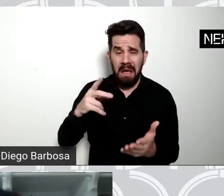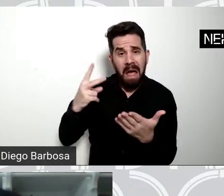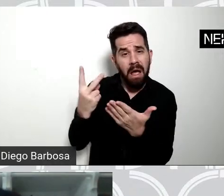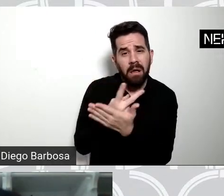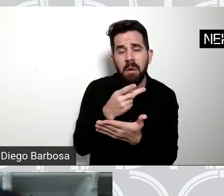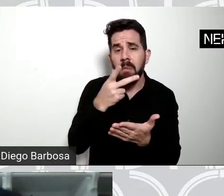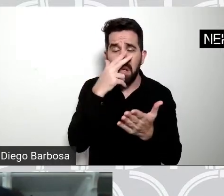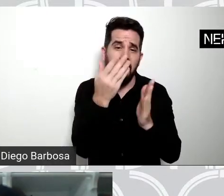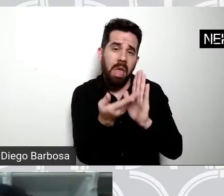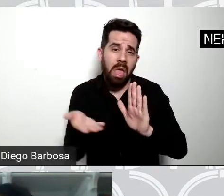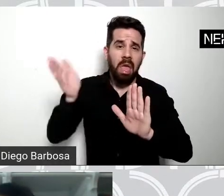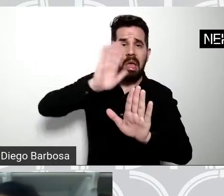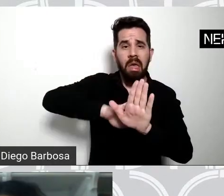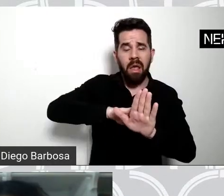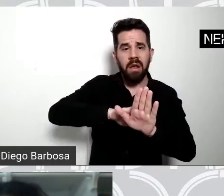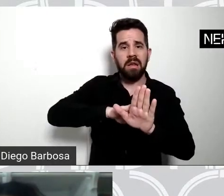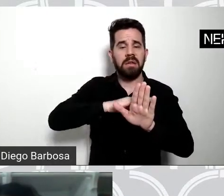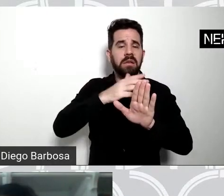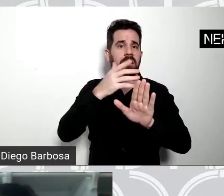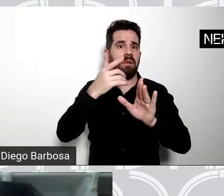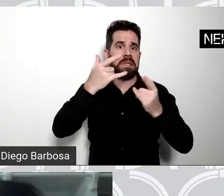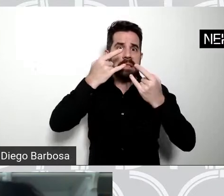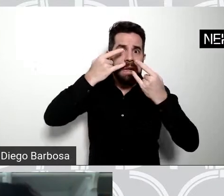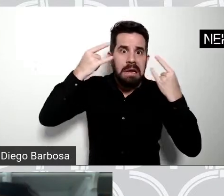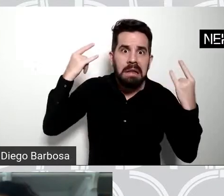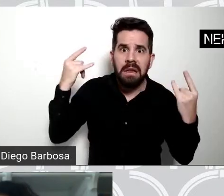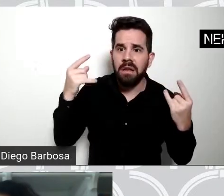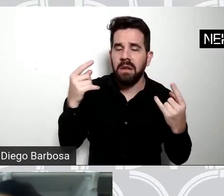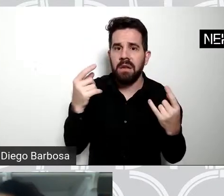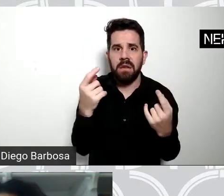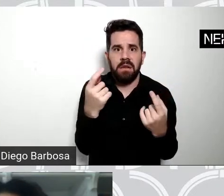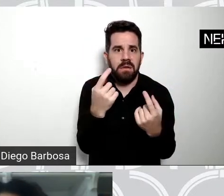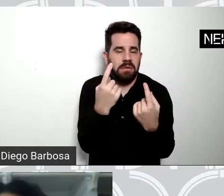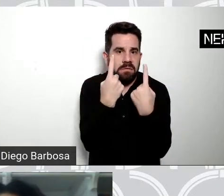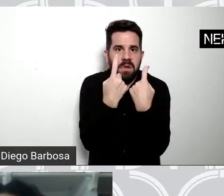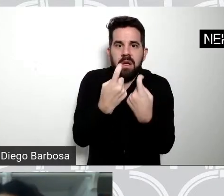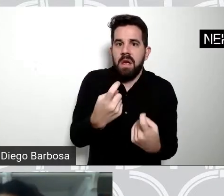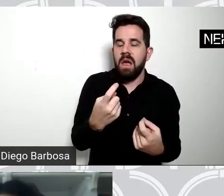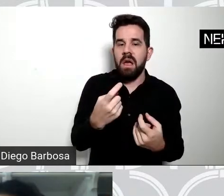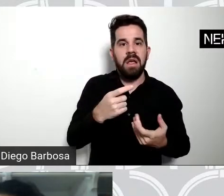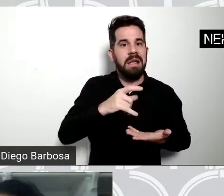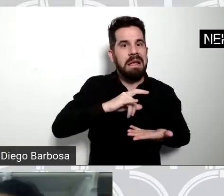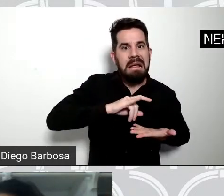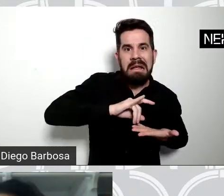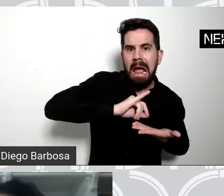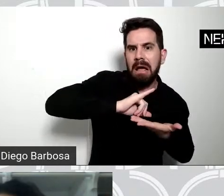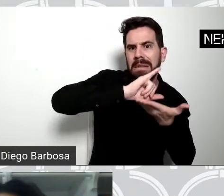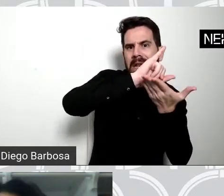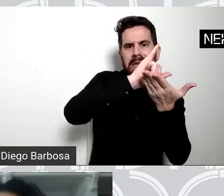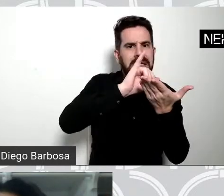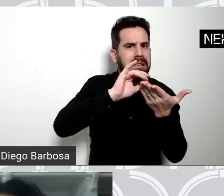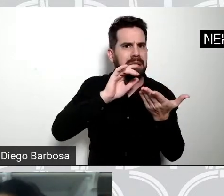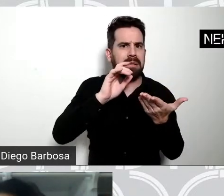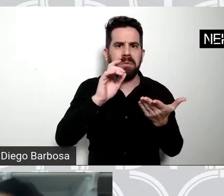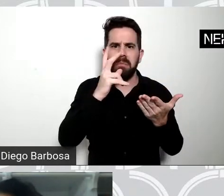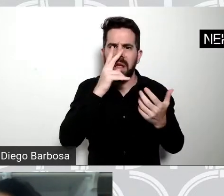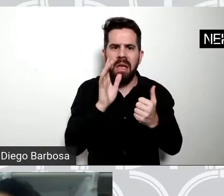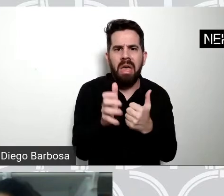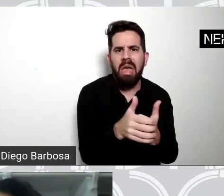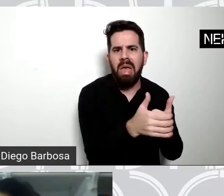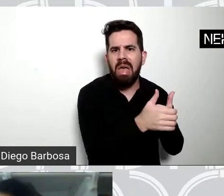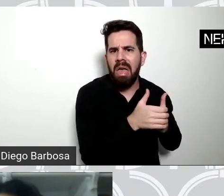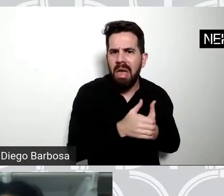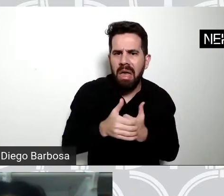sistema mundo, são interesses do grande capital, né, e que ajudam a cavar cada vez mais o fosso